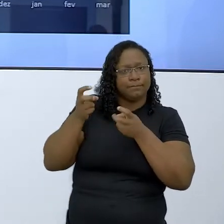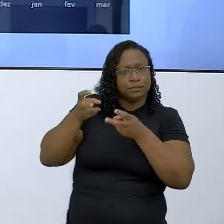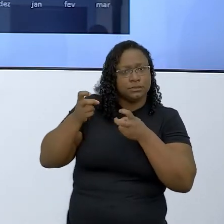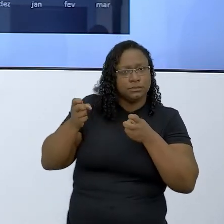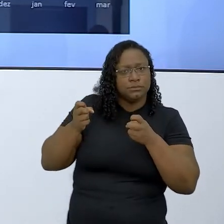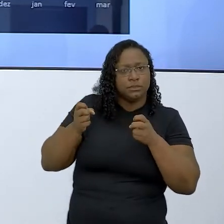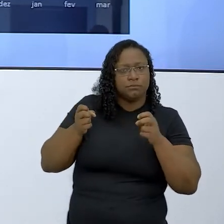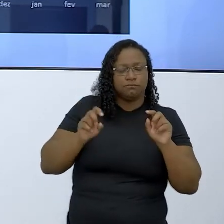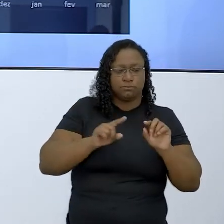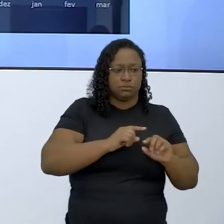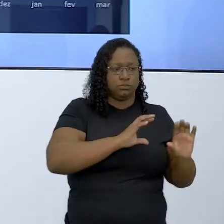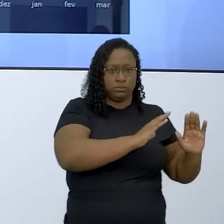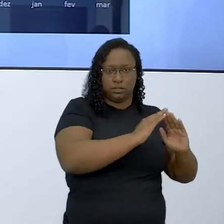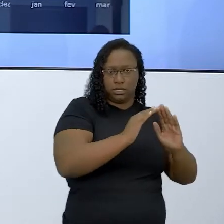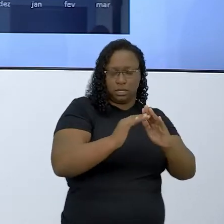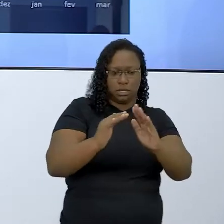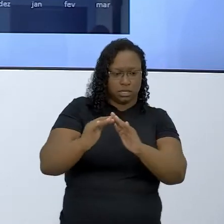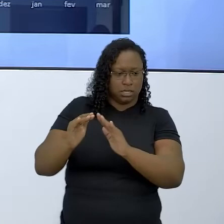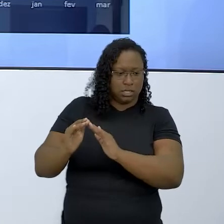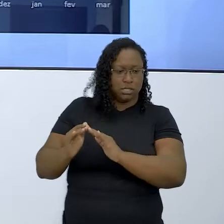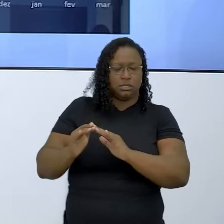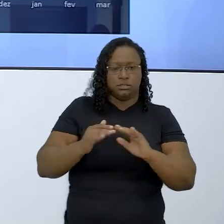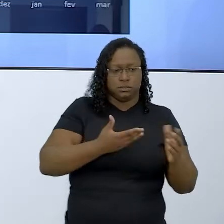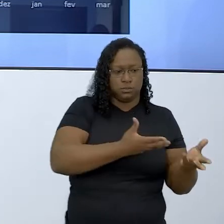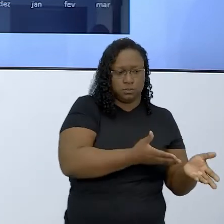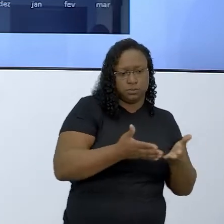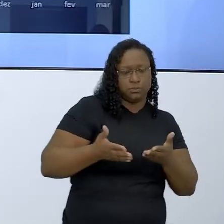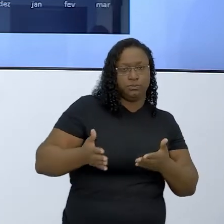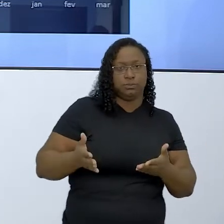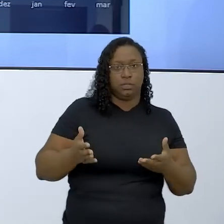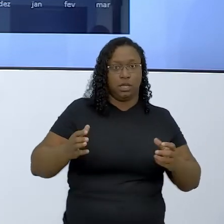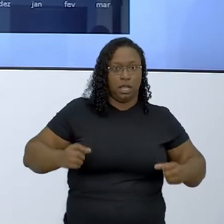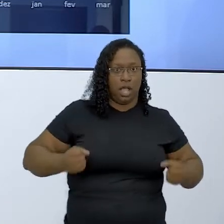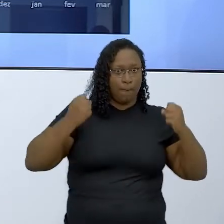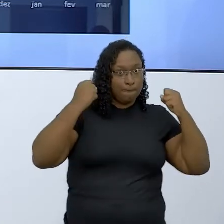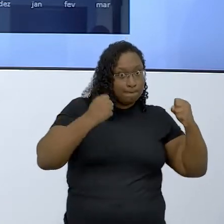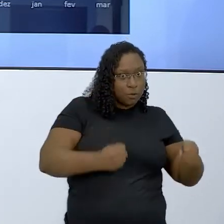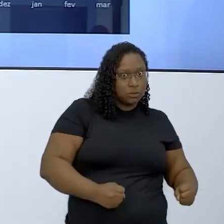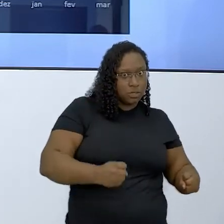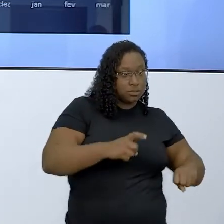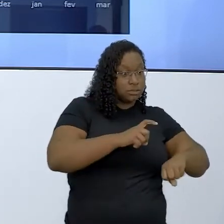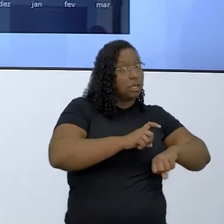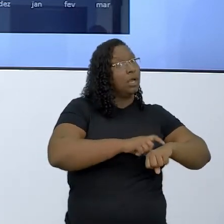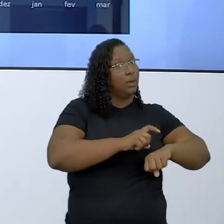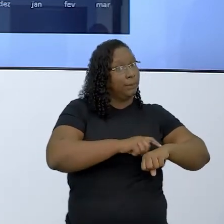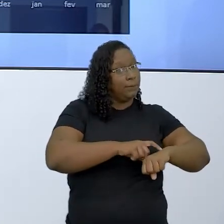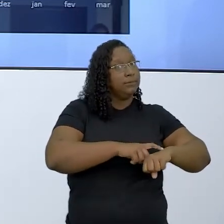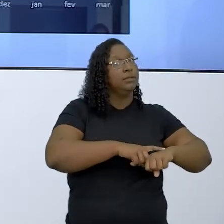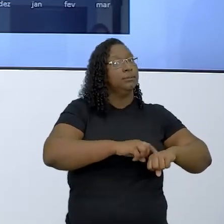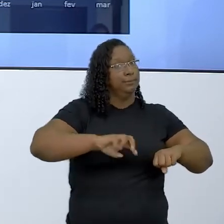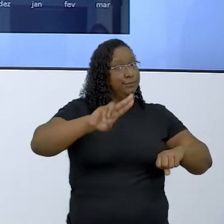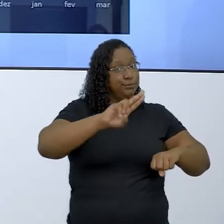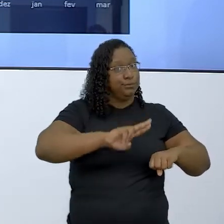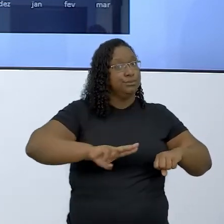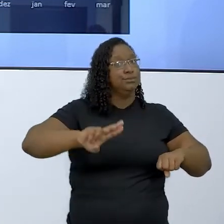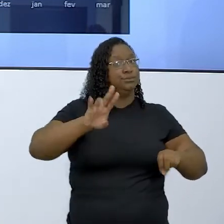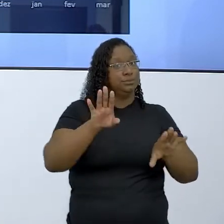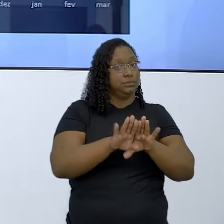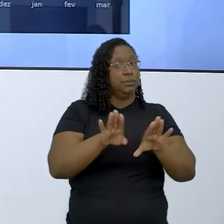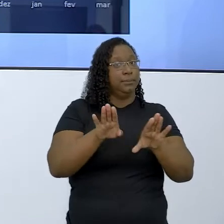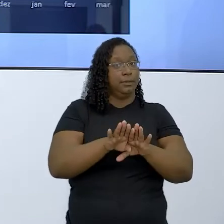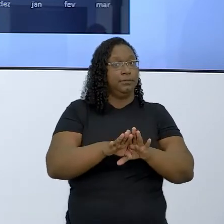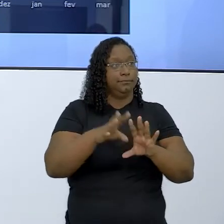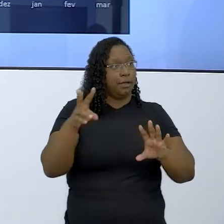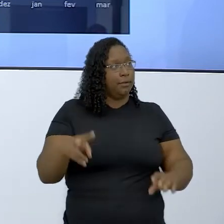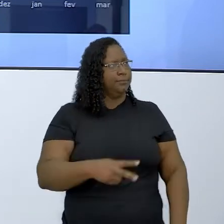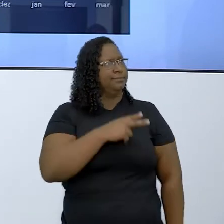é a potência, que é uma das grandezas que a gente usa, e o tempo de uso. Tá. São essas duas coisas que a gente olha para o aparelho e fala se